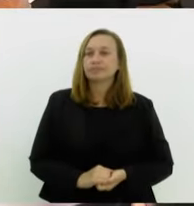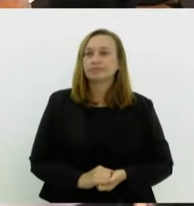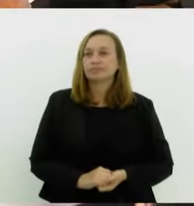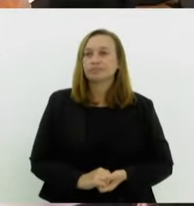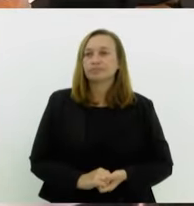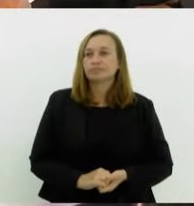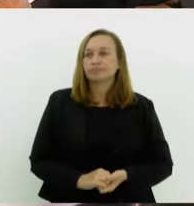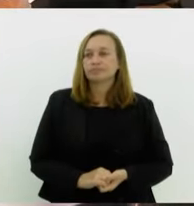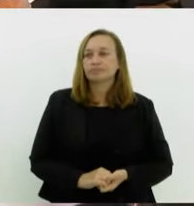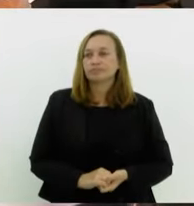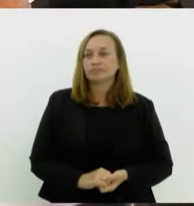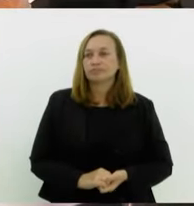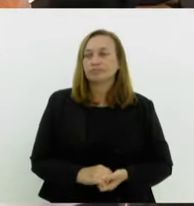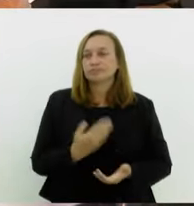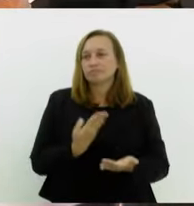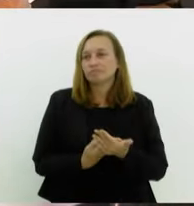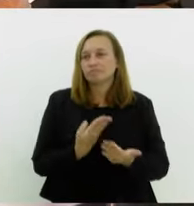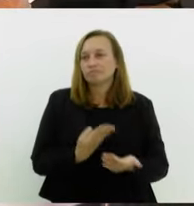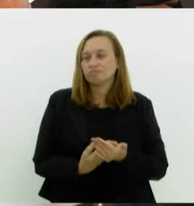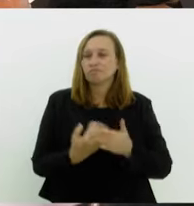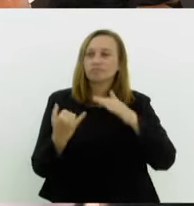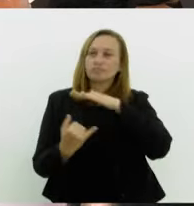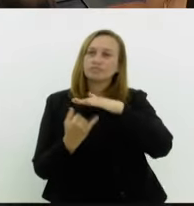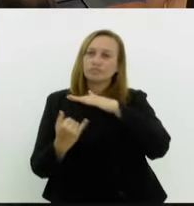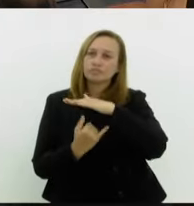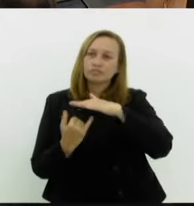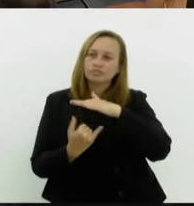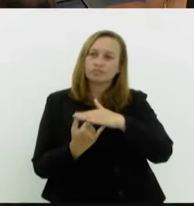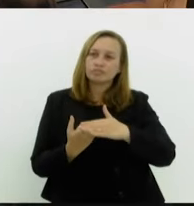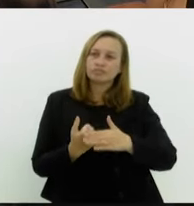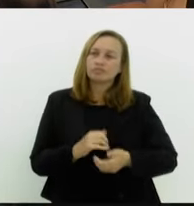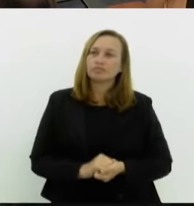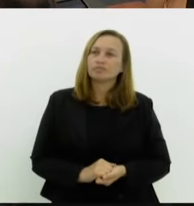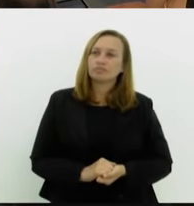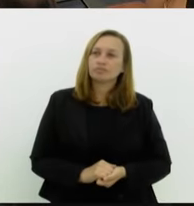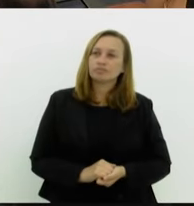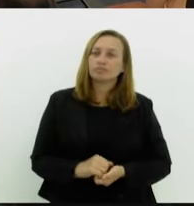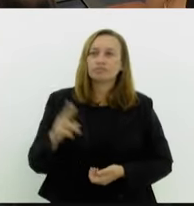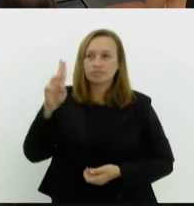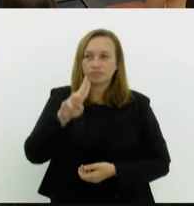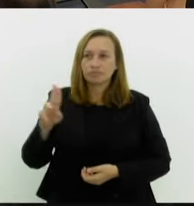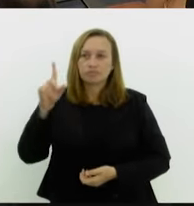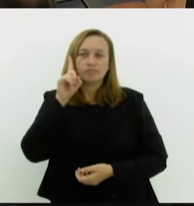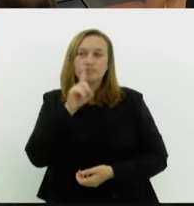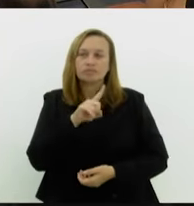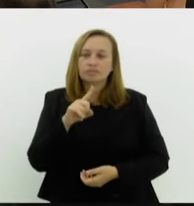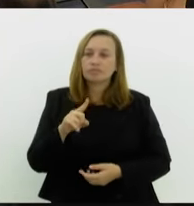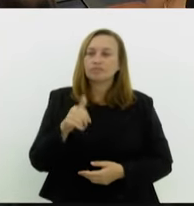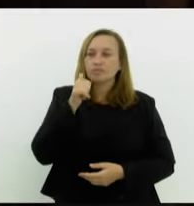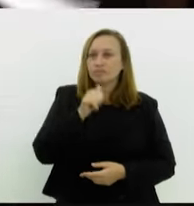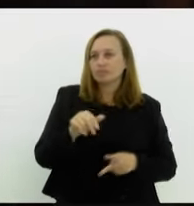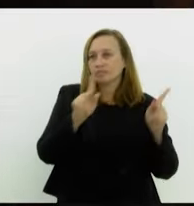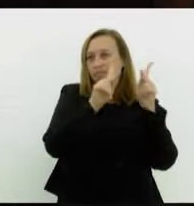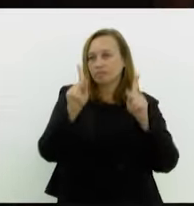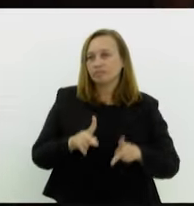Ted um estudo do Instituto georgetown para mulheres paz e segurança